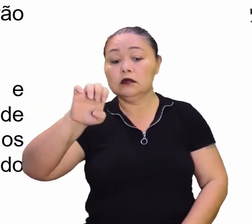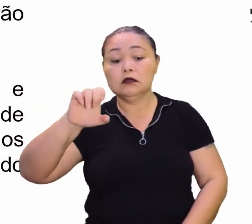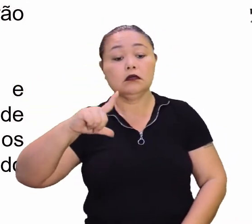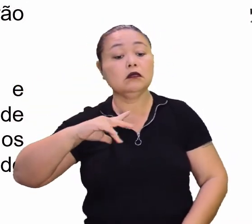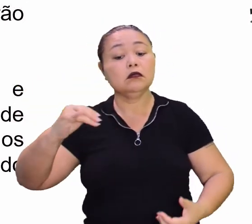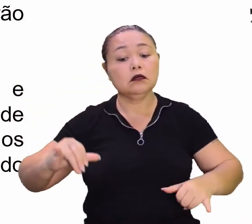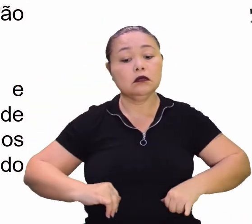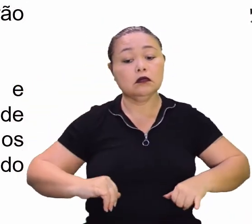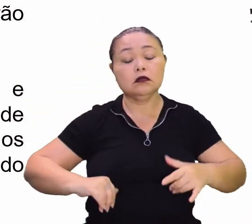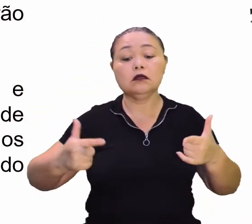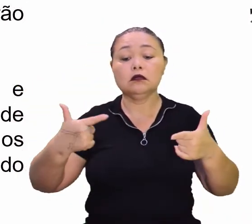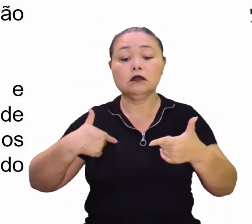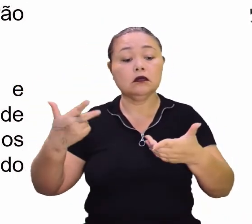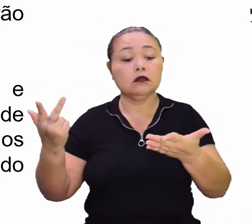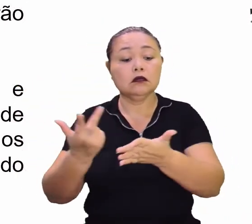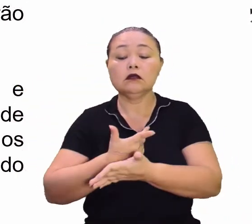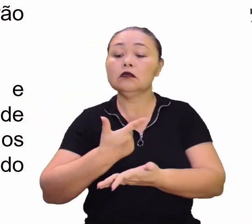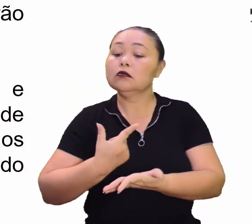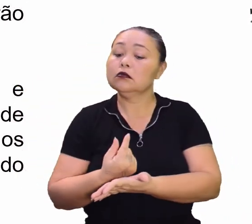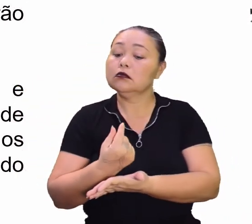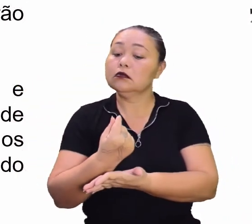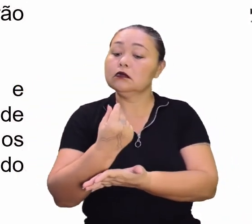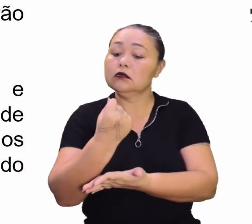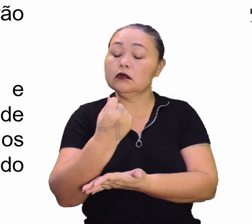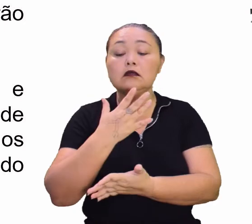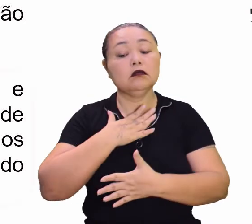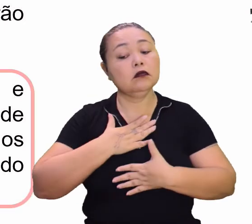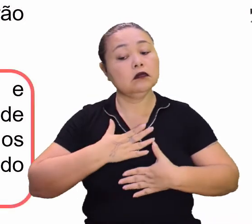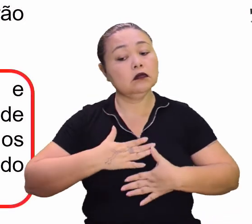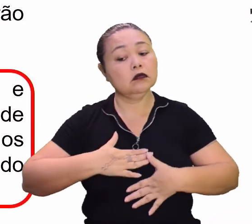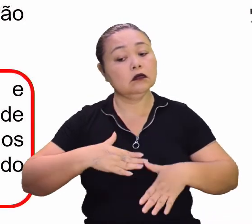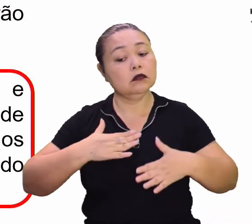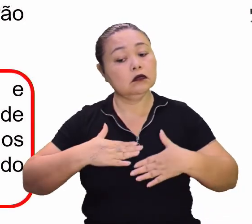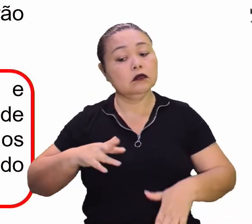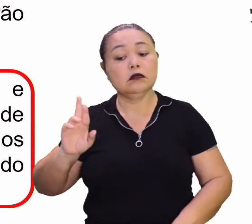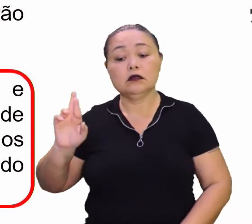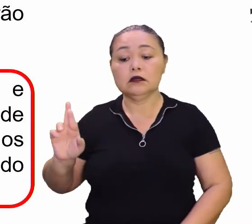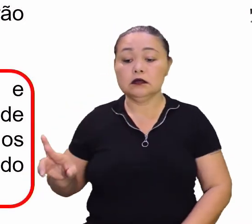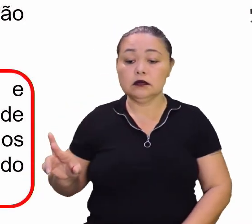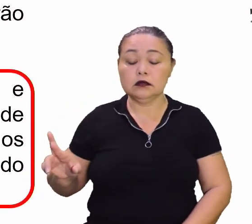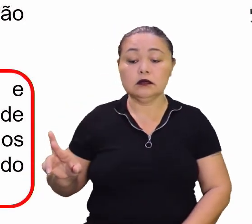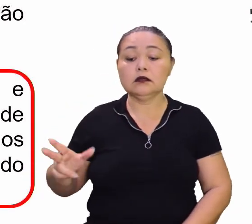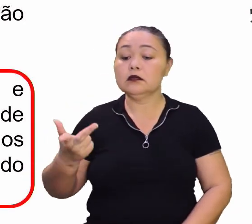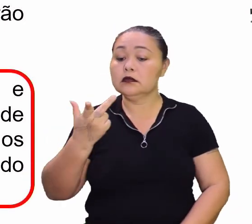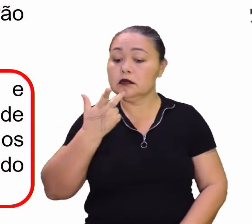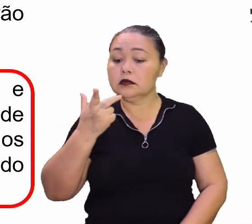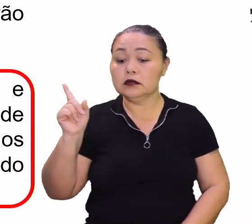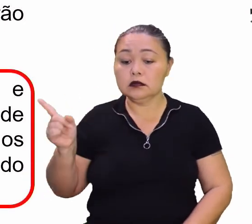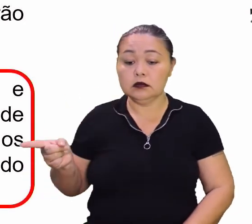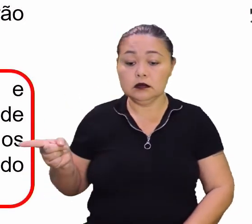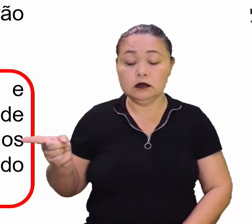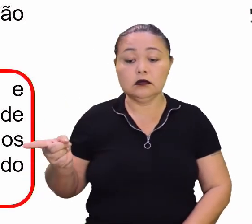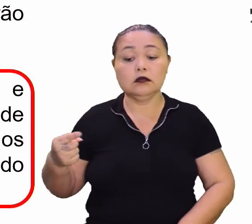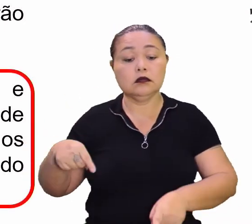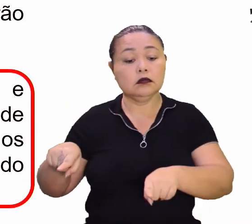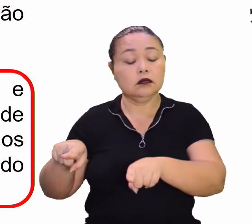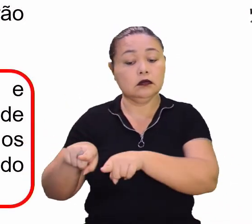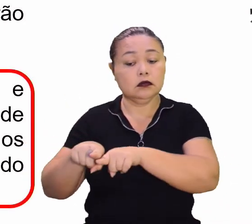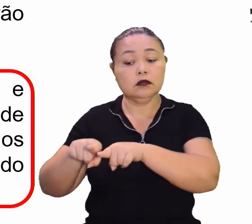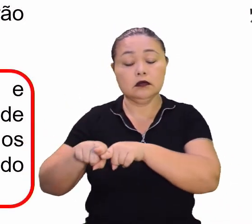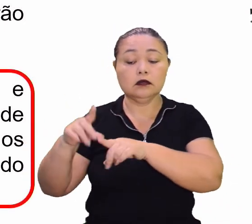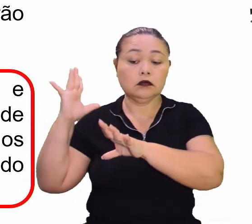chamado choque do capitalismo. Tranquilo e suave na nave. Falamos, inclusive,